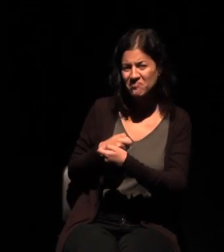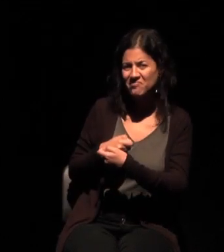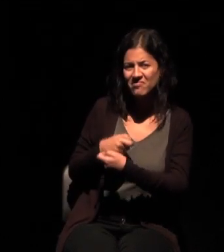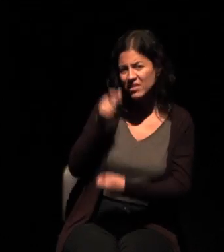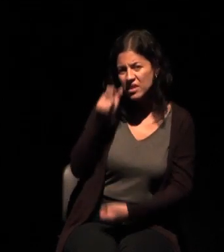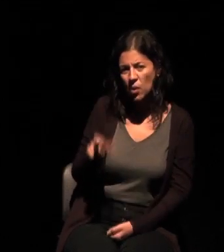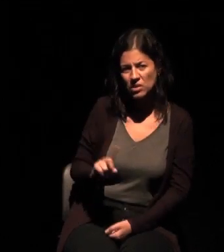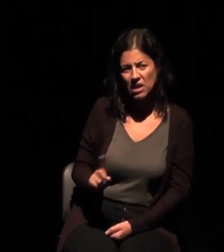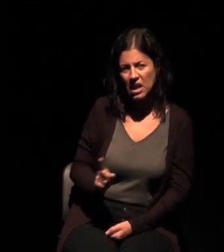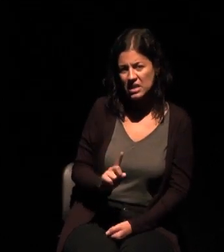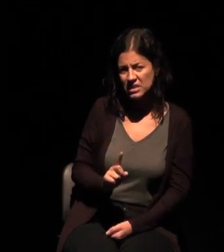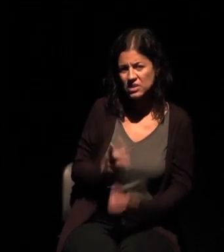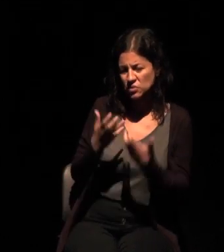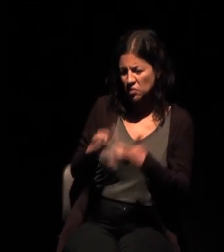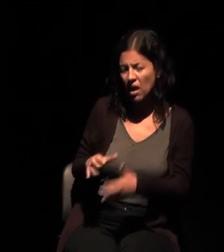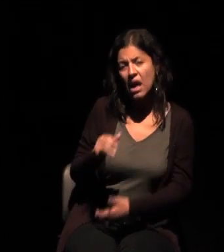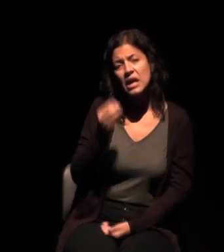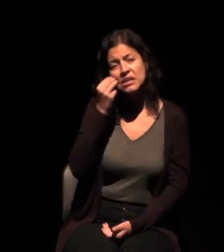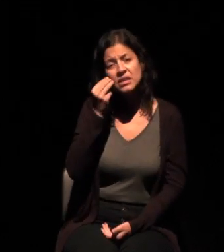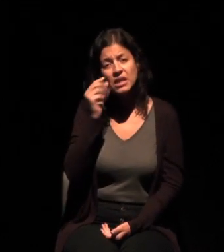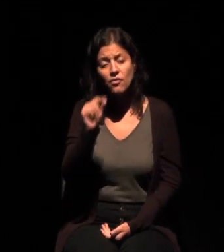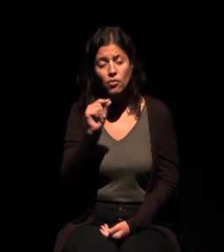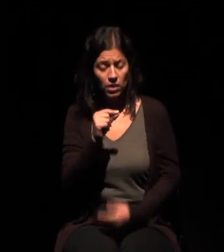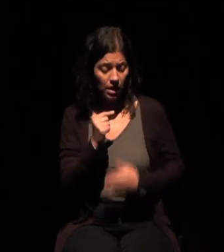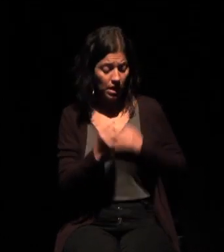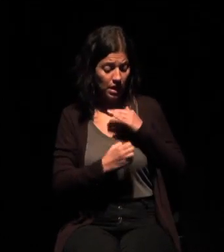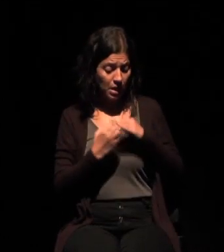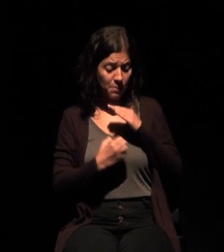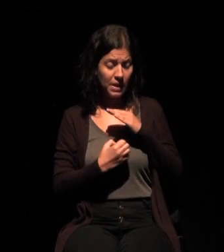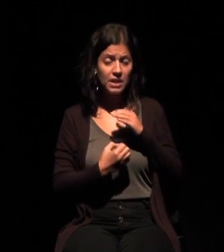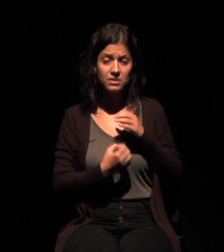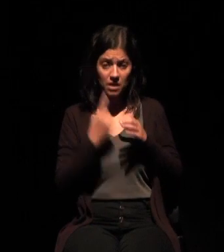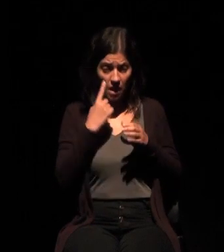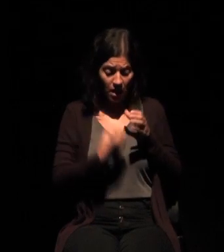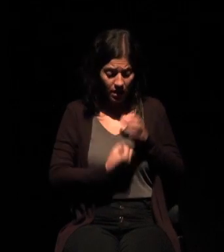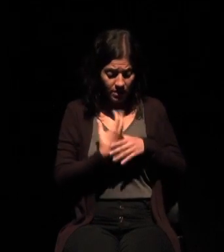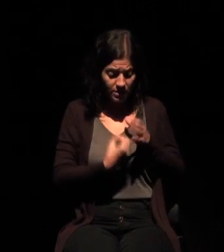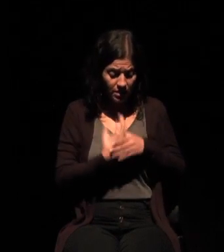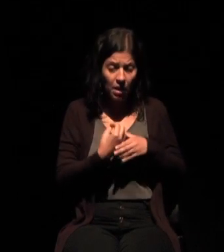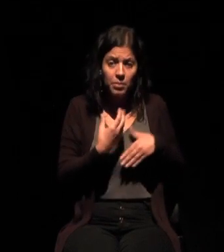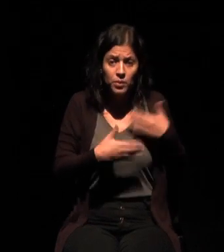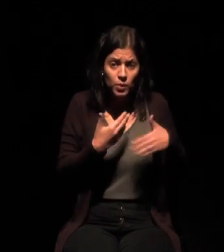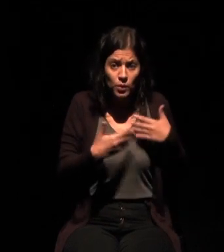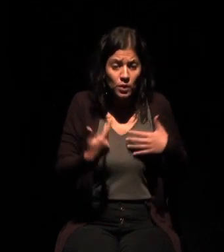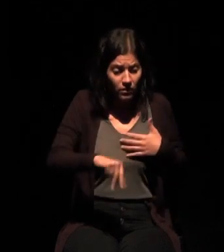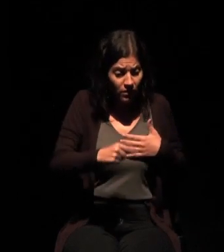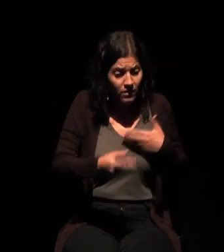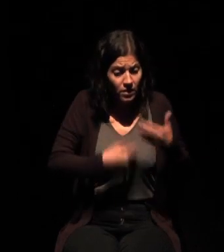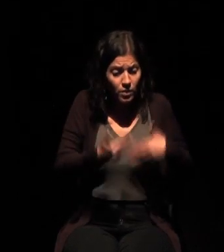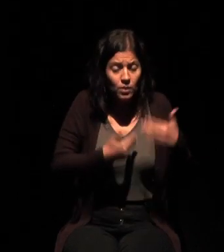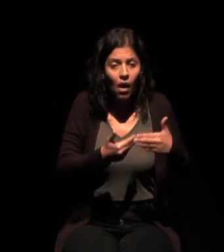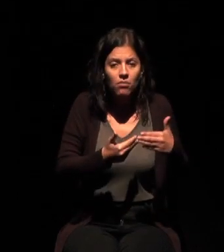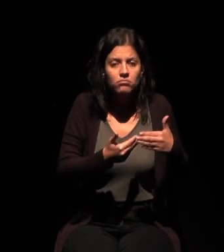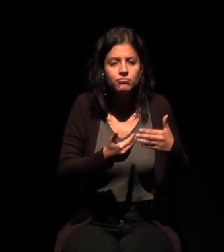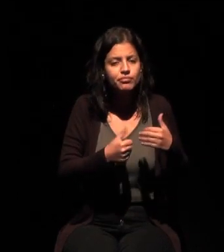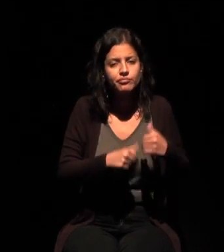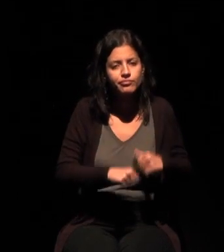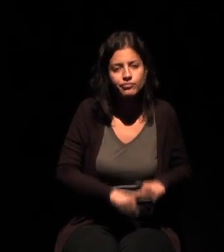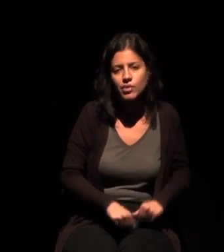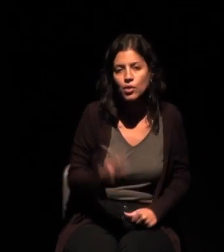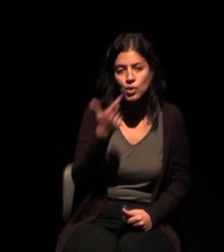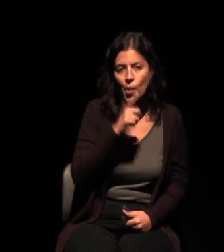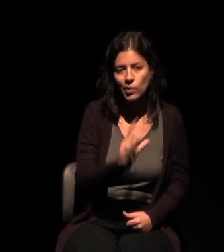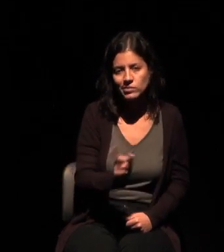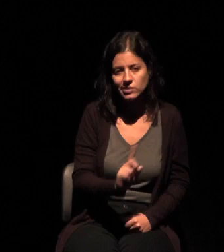tentavam imprimir o ritmo de crescimento no startup queria que elas não eram capazes de corresponder logo à partida porque tem muito